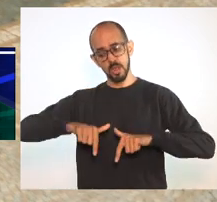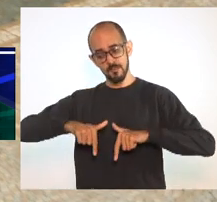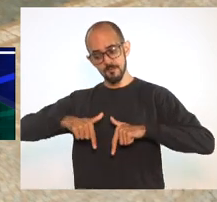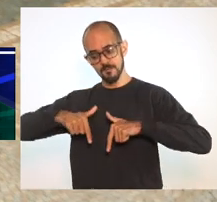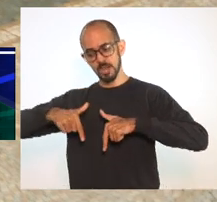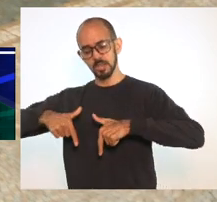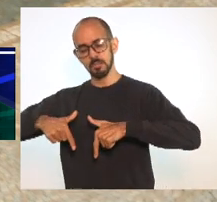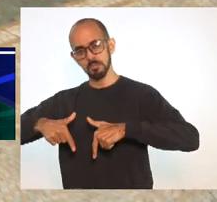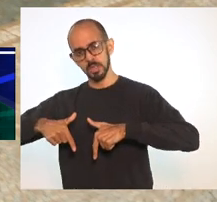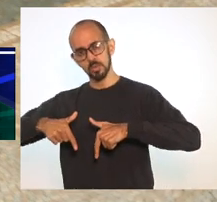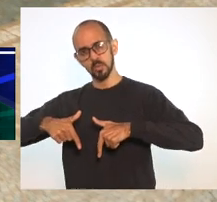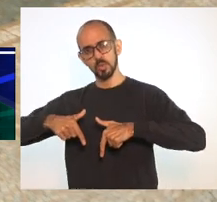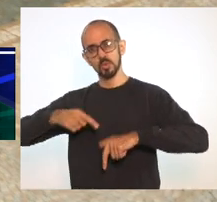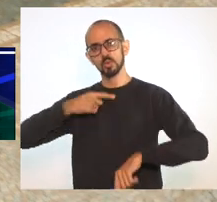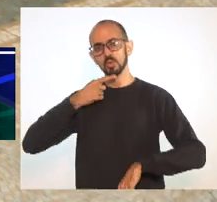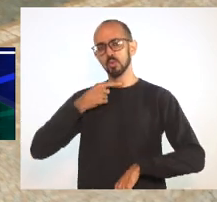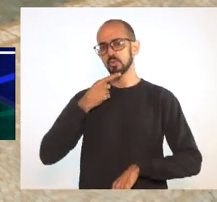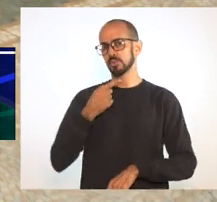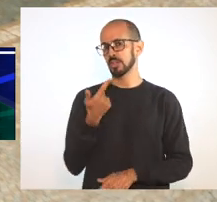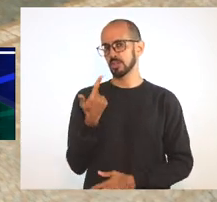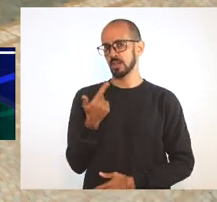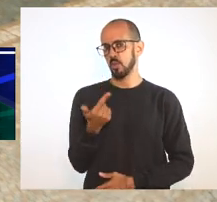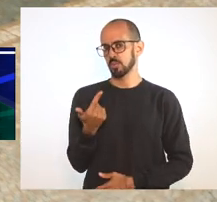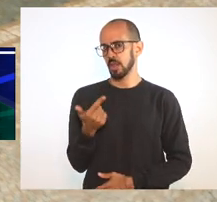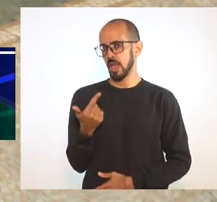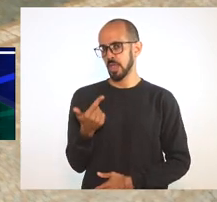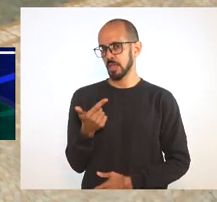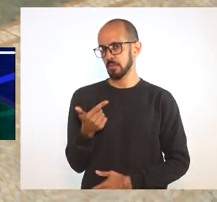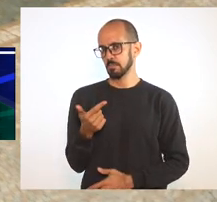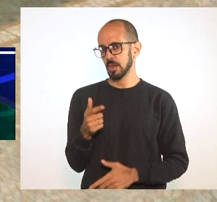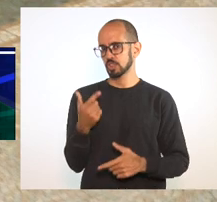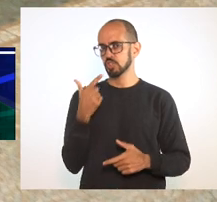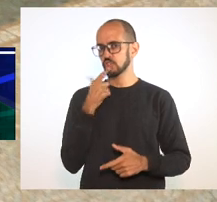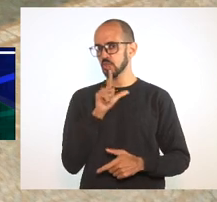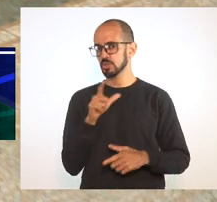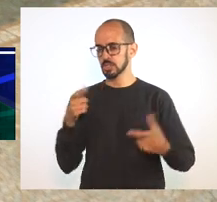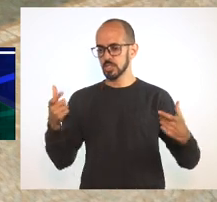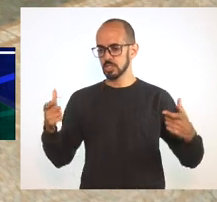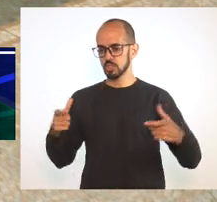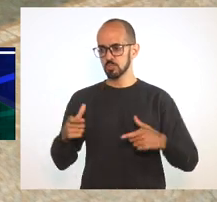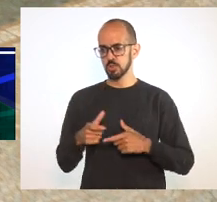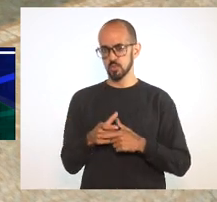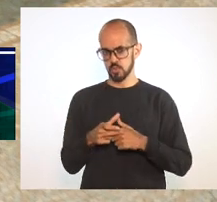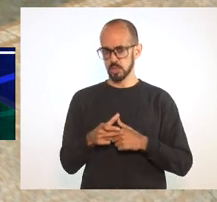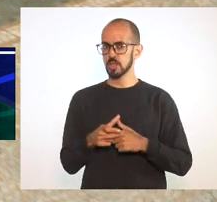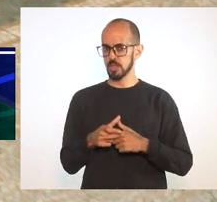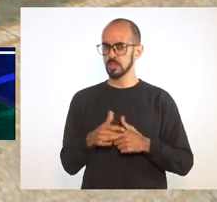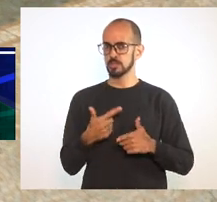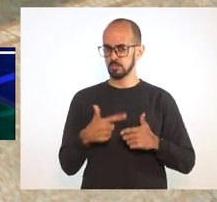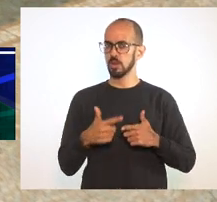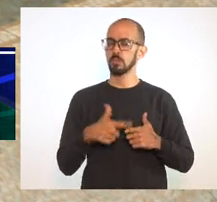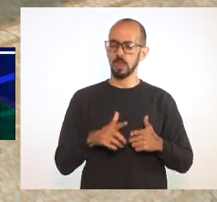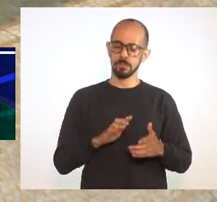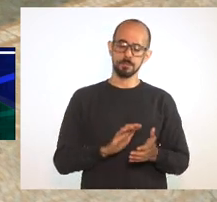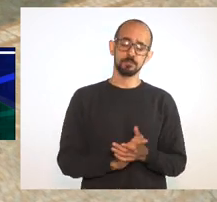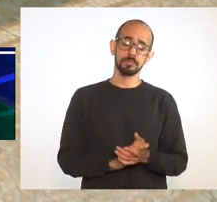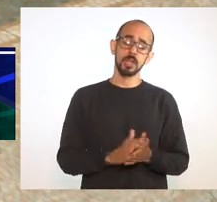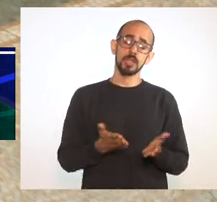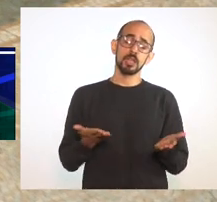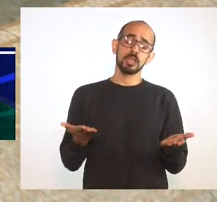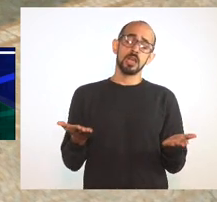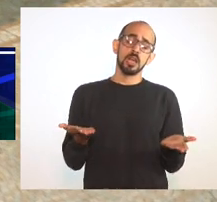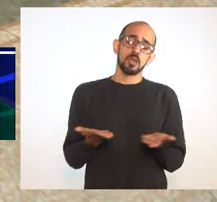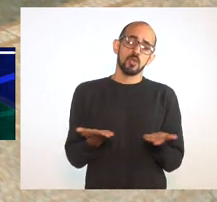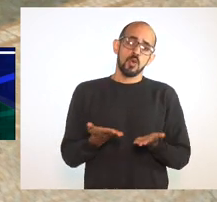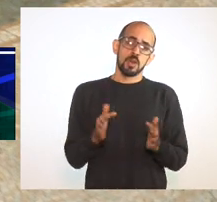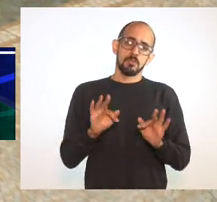que vai, sem dúvida nenhuma, contribuir para a redução desses indicadores. E, por último, mais uma vez, eu